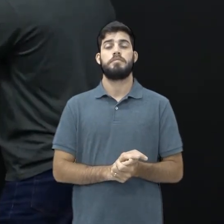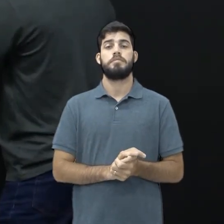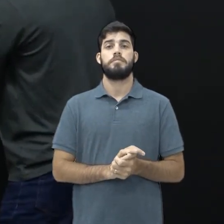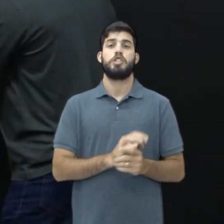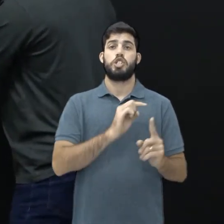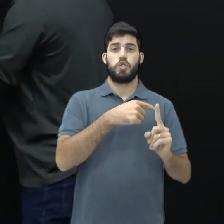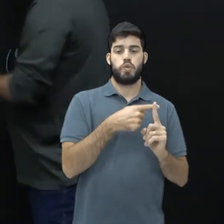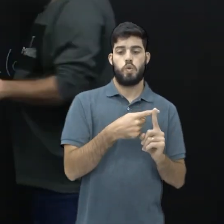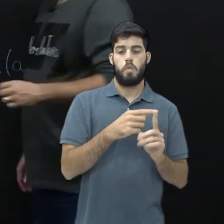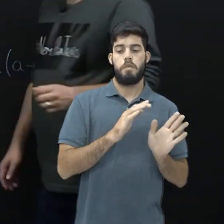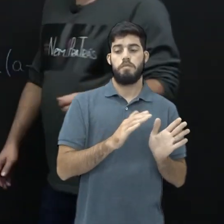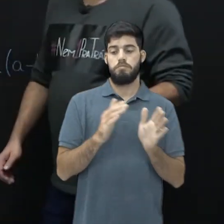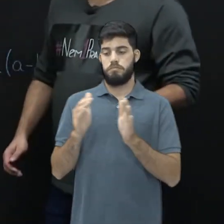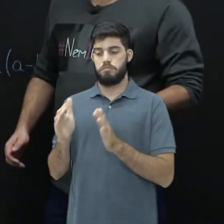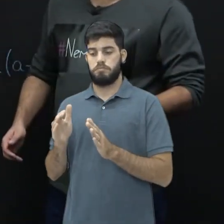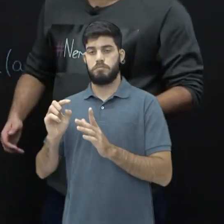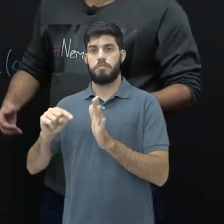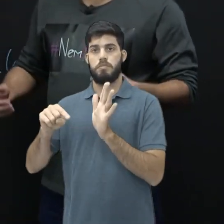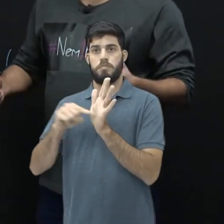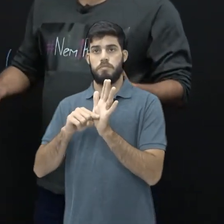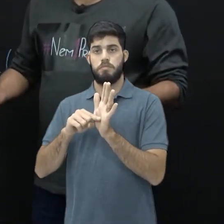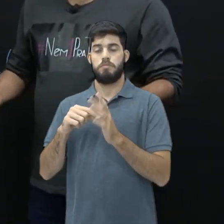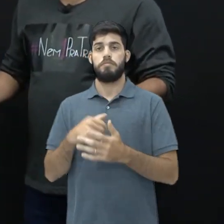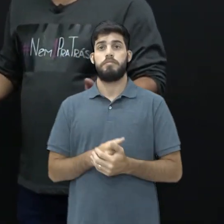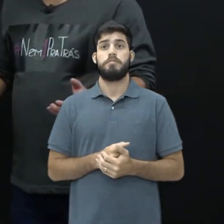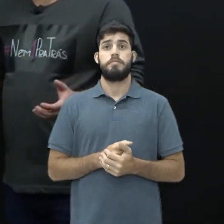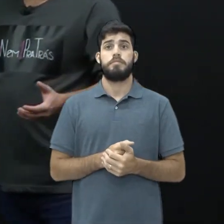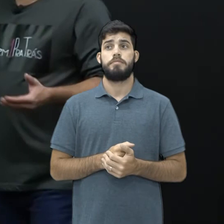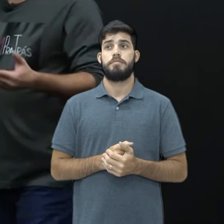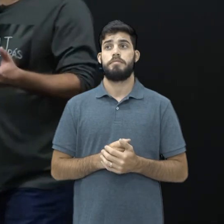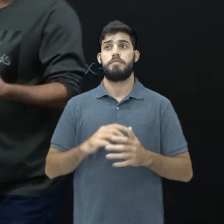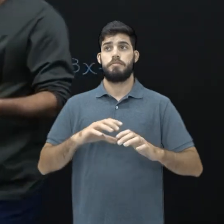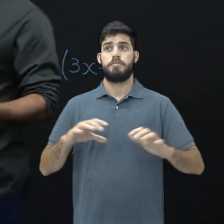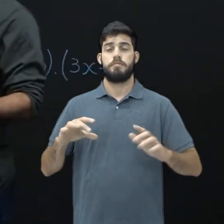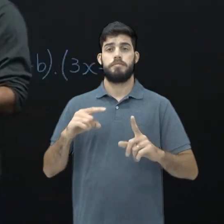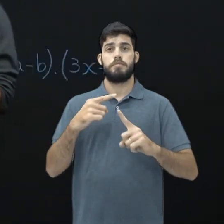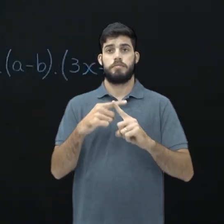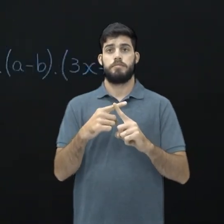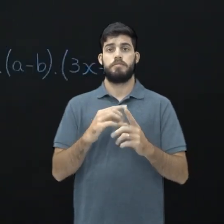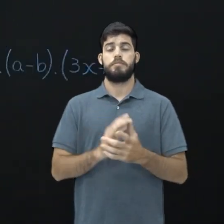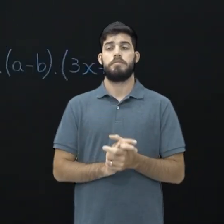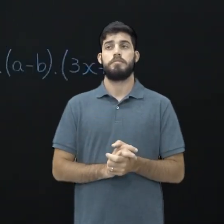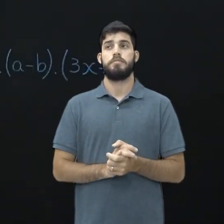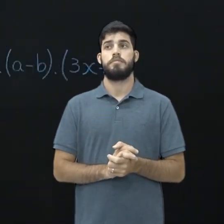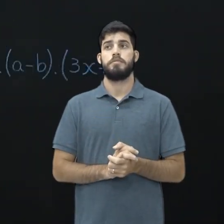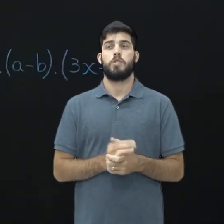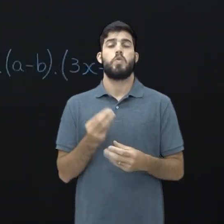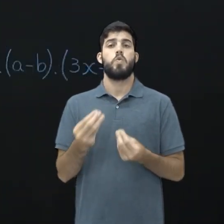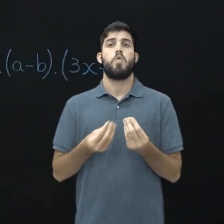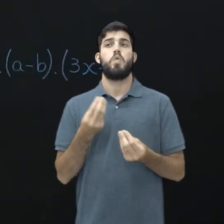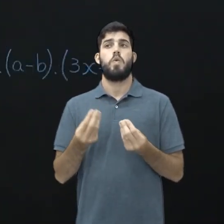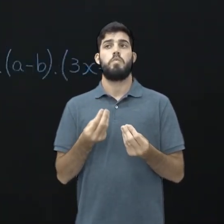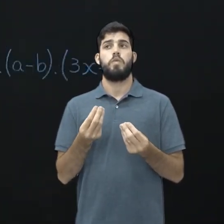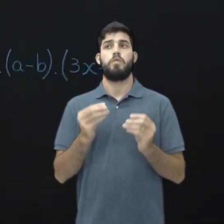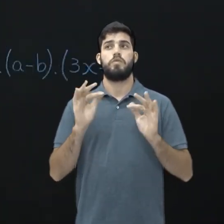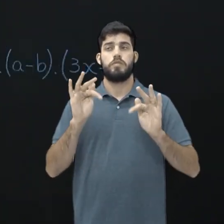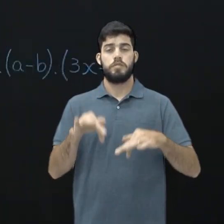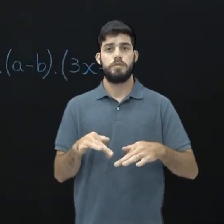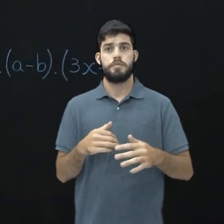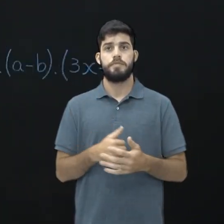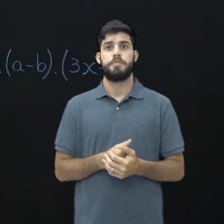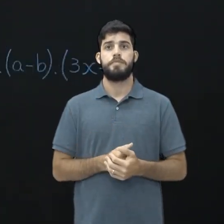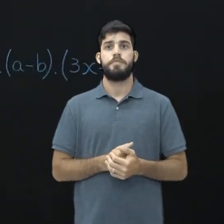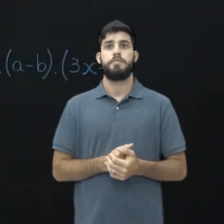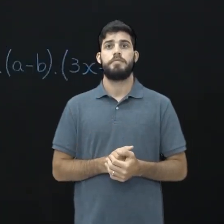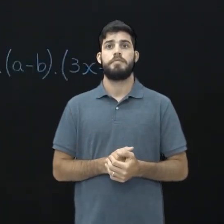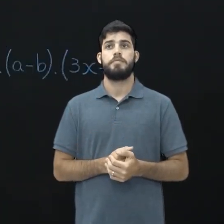e em subtração, separados por multiplicação. Sendo assim, como é que vai ficar a nossa multiplicação